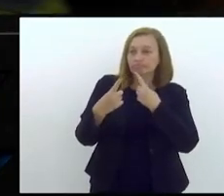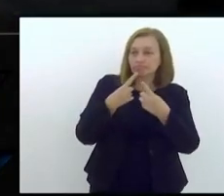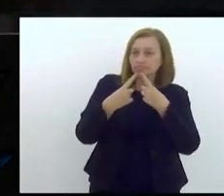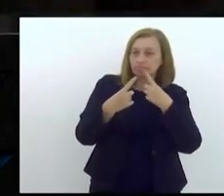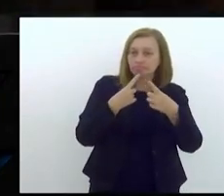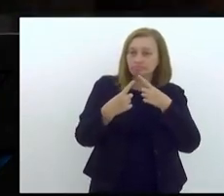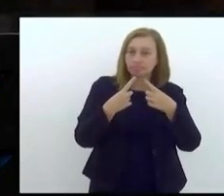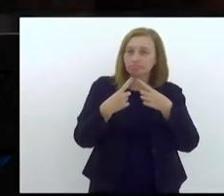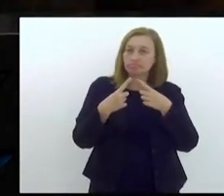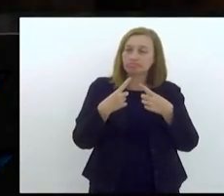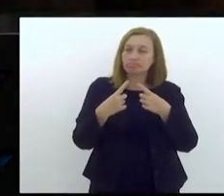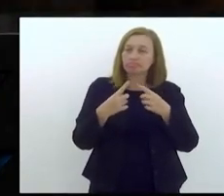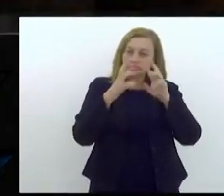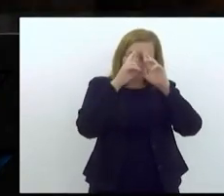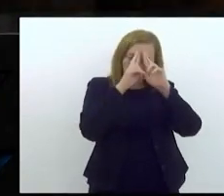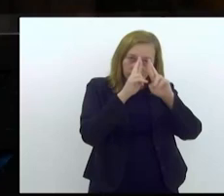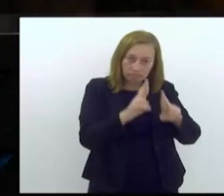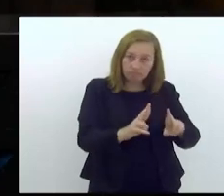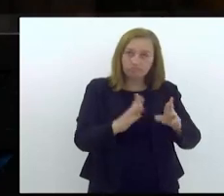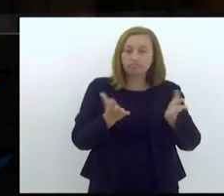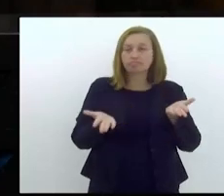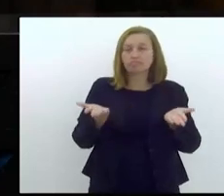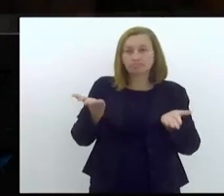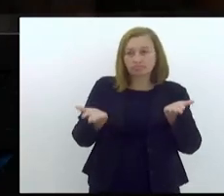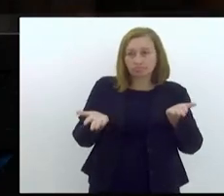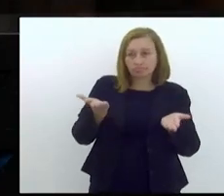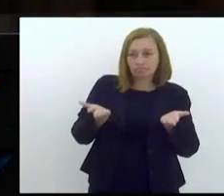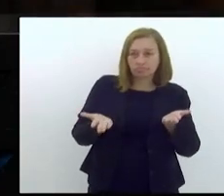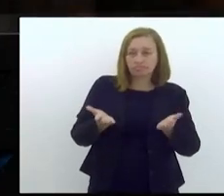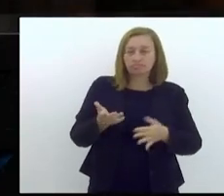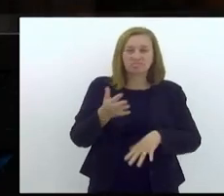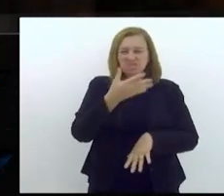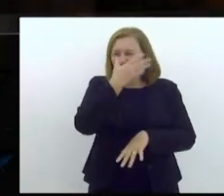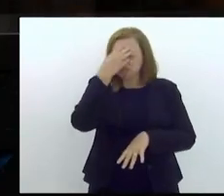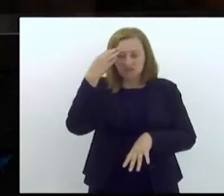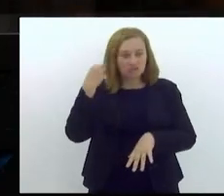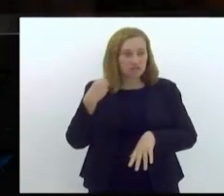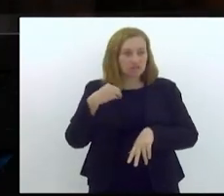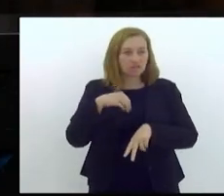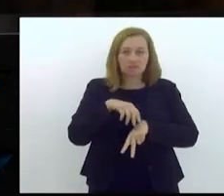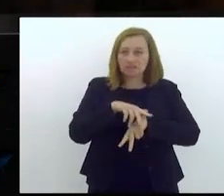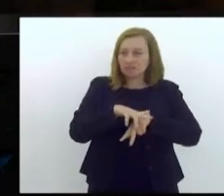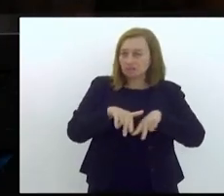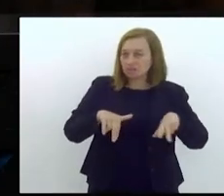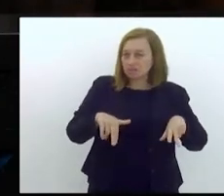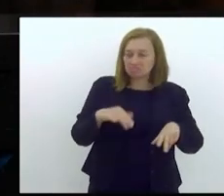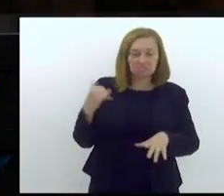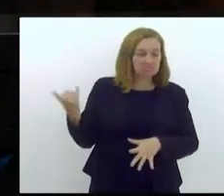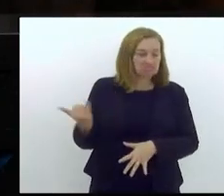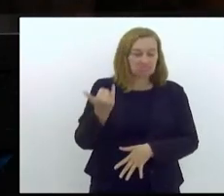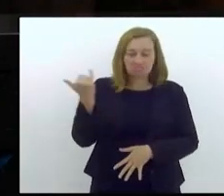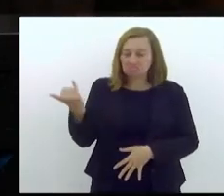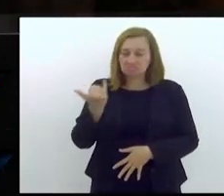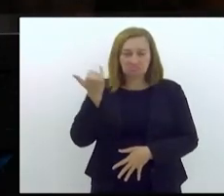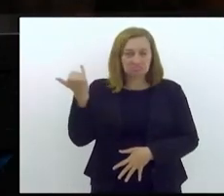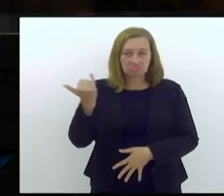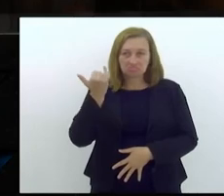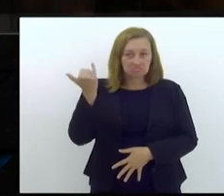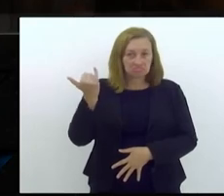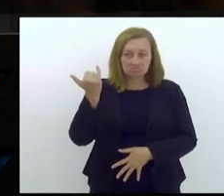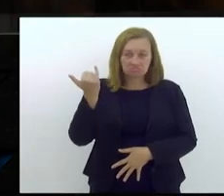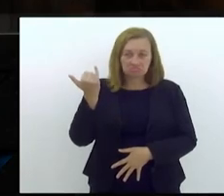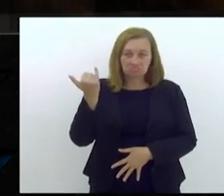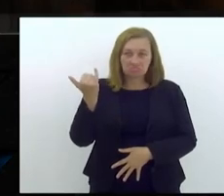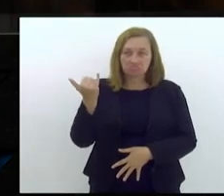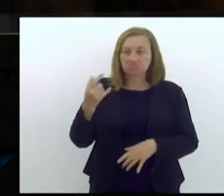o nível de respeito esquecer a Sexualidade alheia isso pouco importa para política